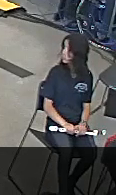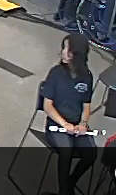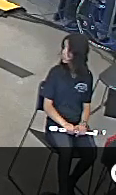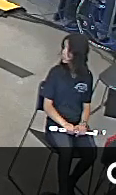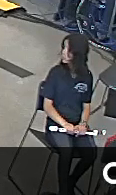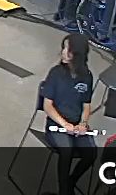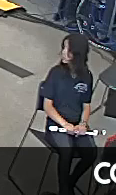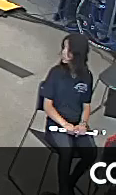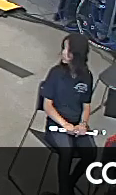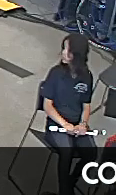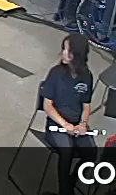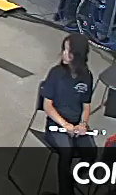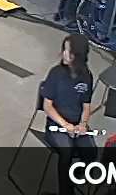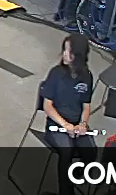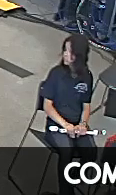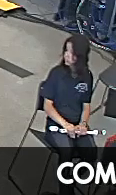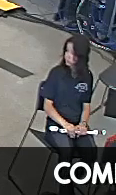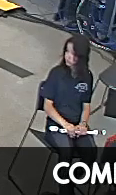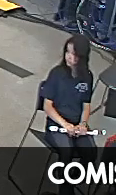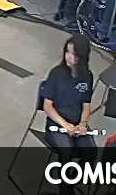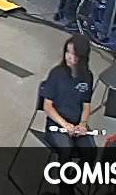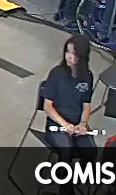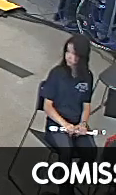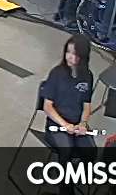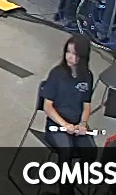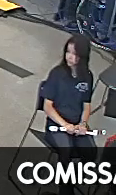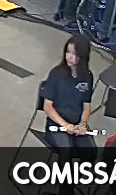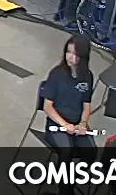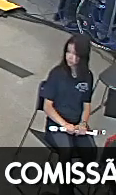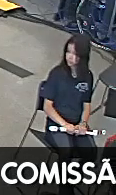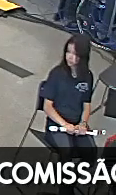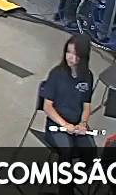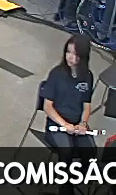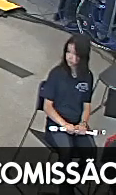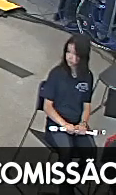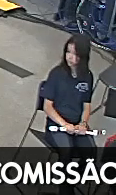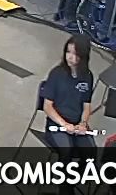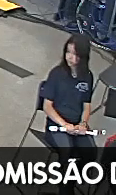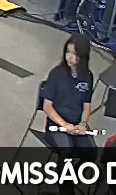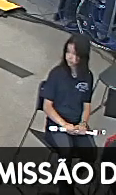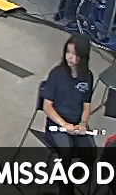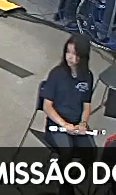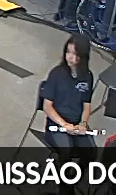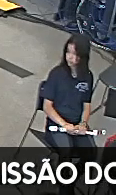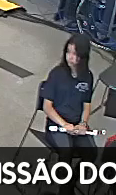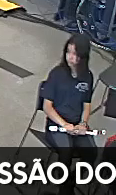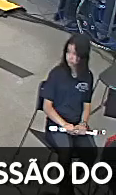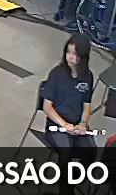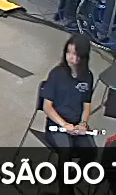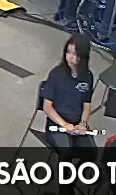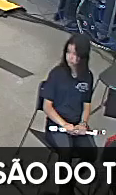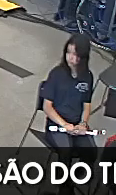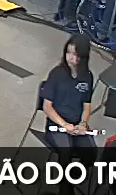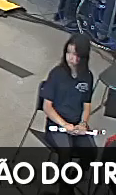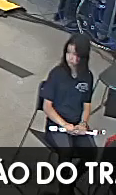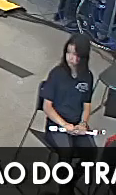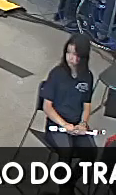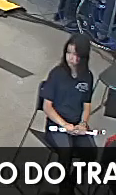paróquia uma comunidade de irmãs, né? Uma comunidade religiosa feminina